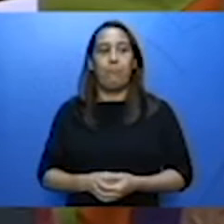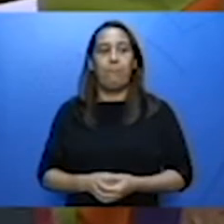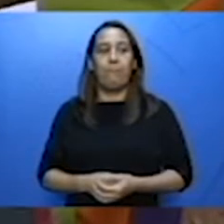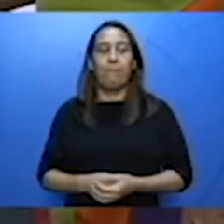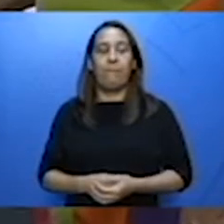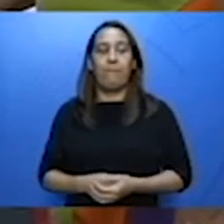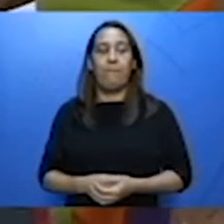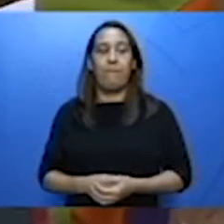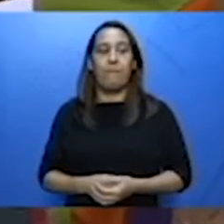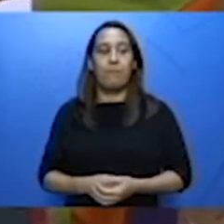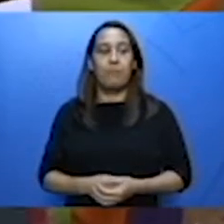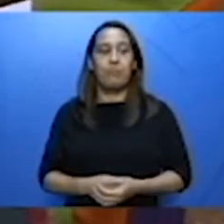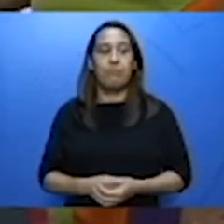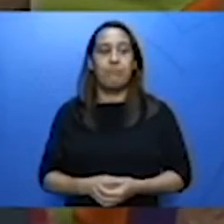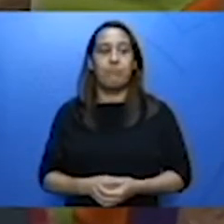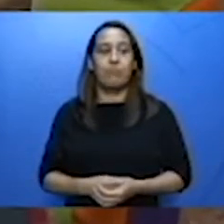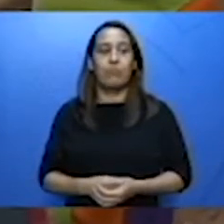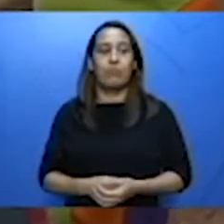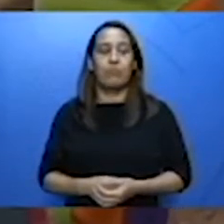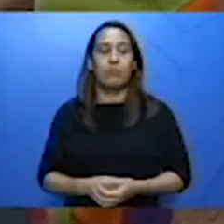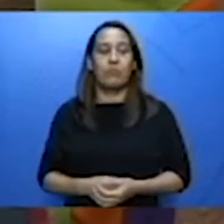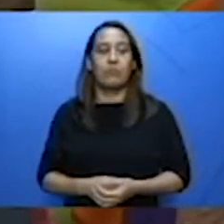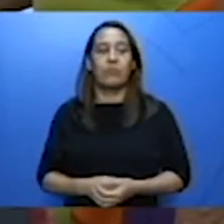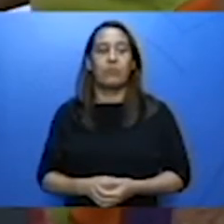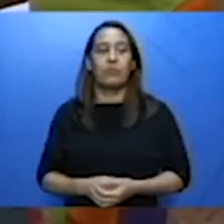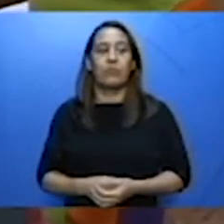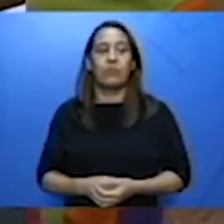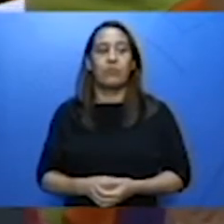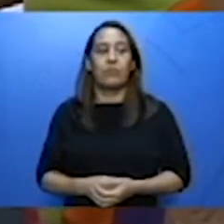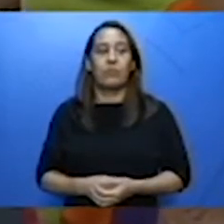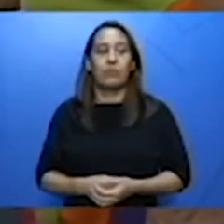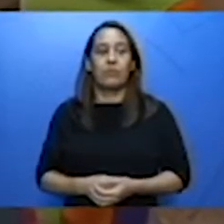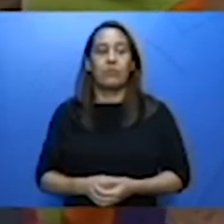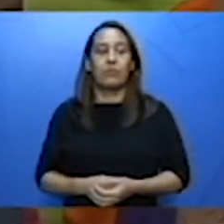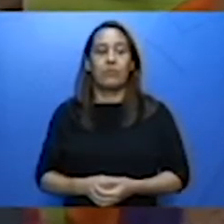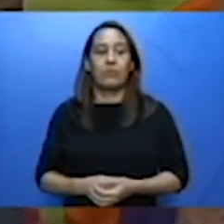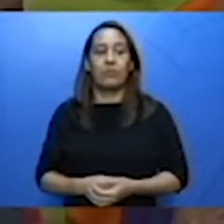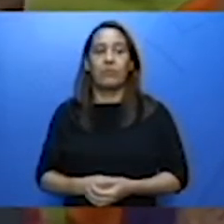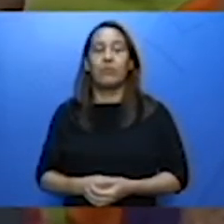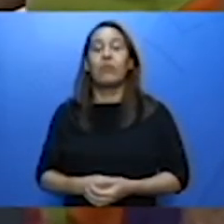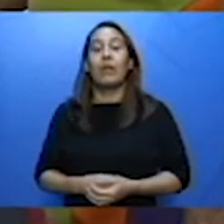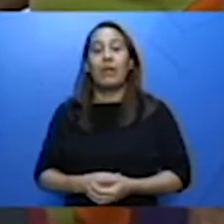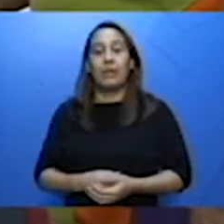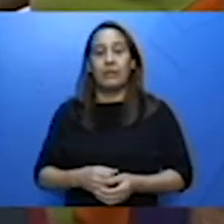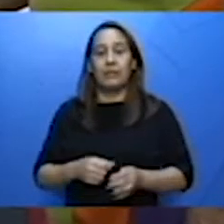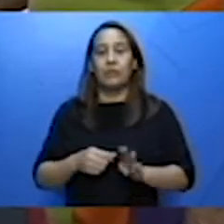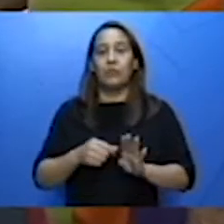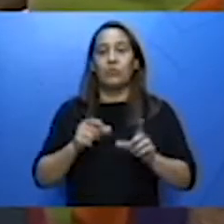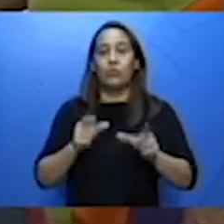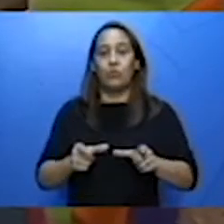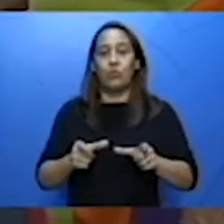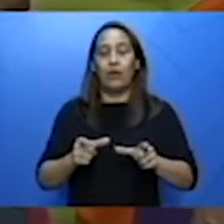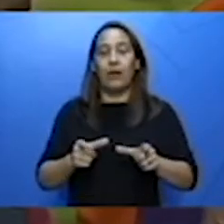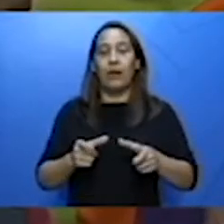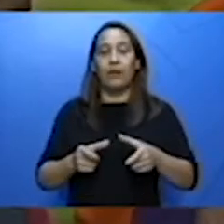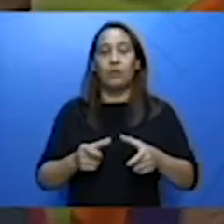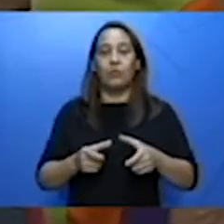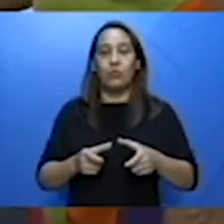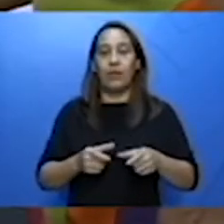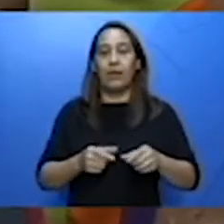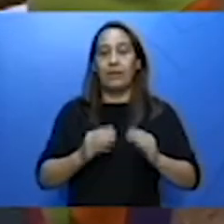Então nessa parte aqui da minha continha, a centena fica vazia e não tem problema,